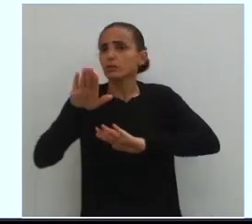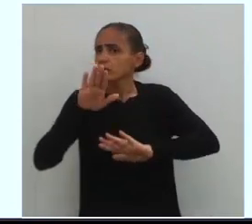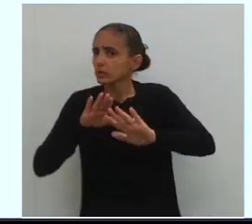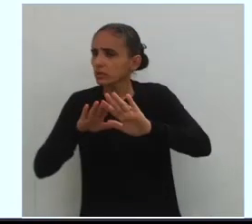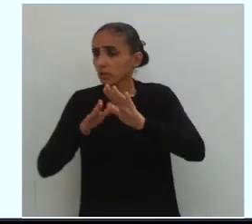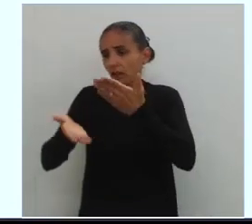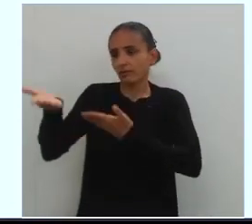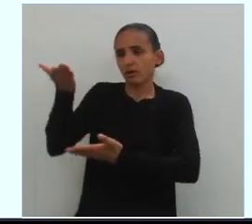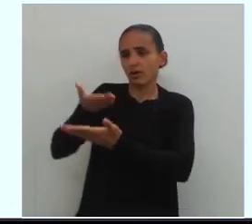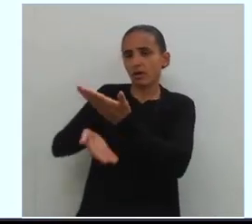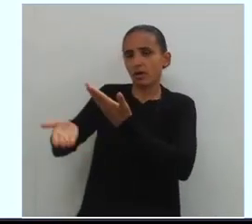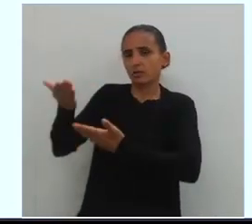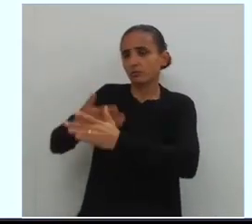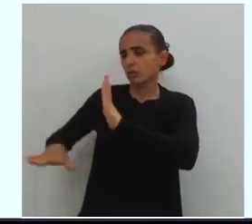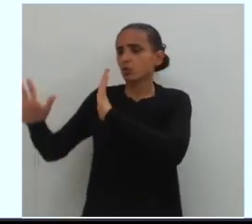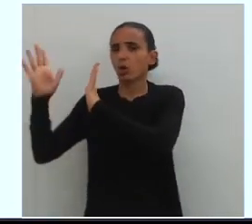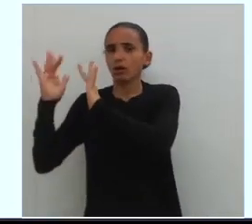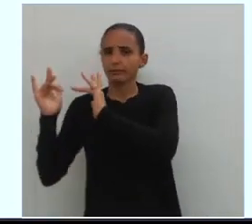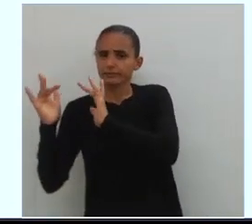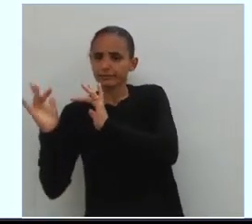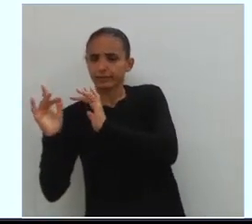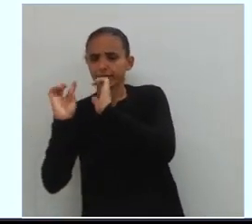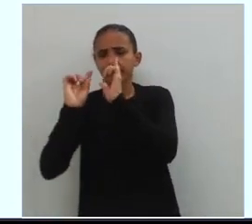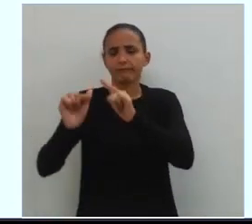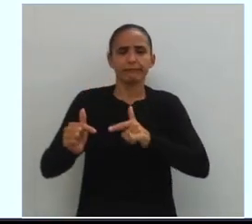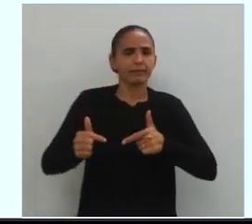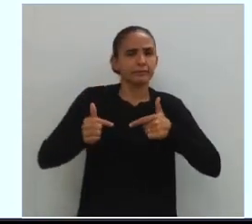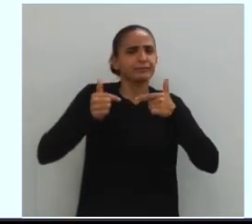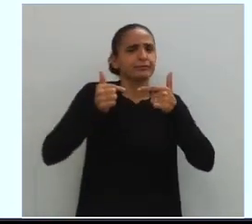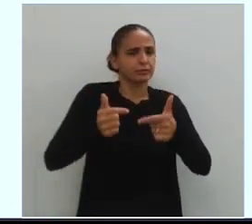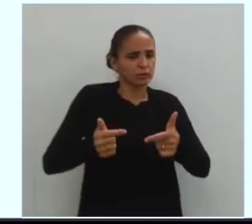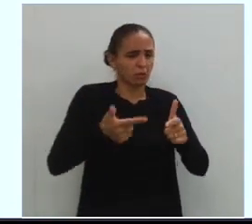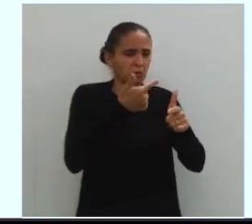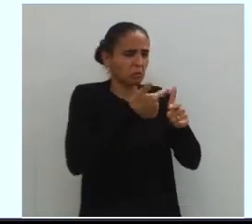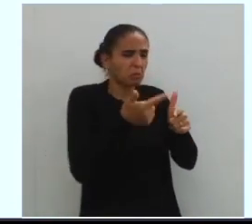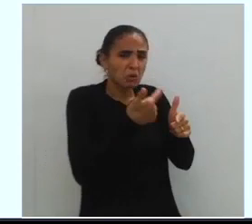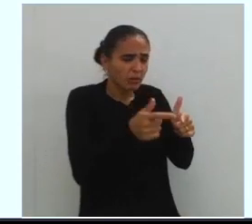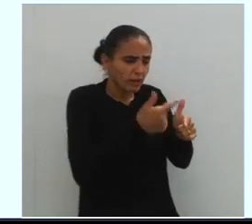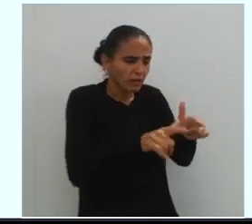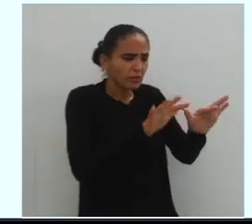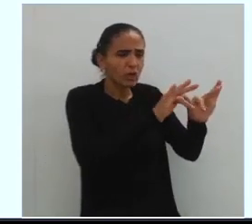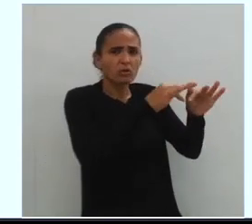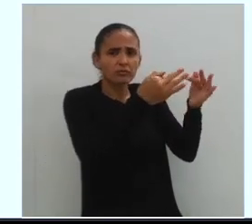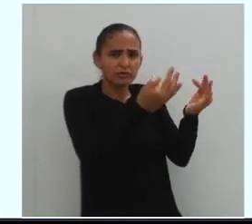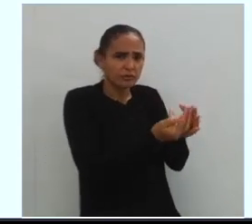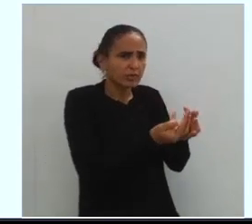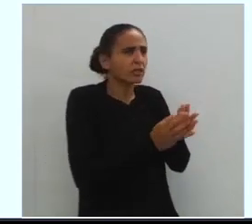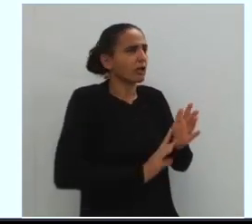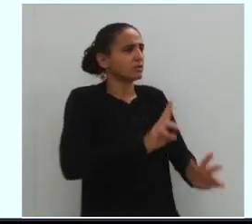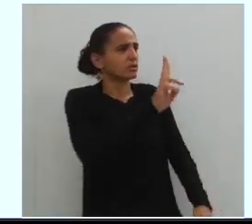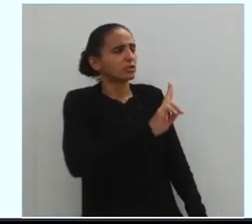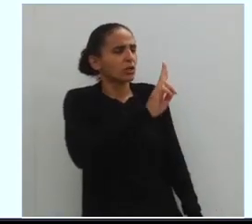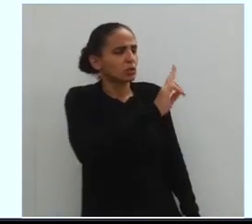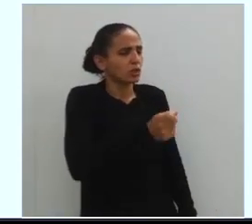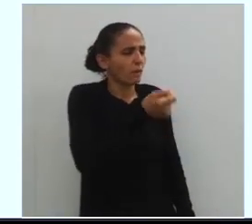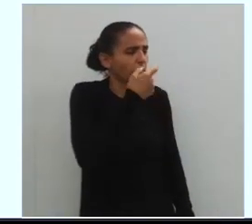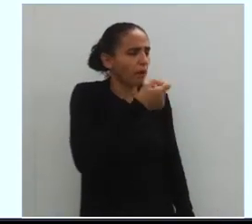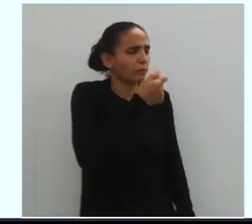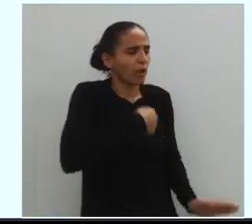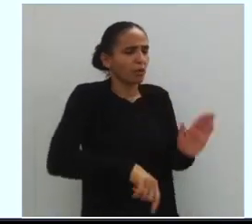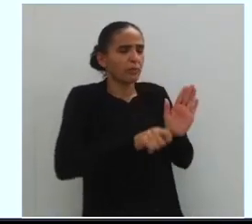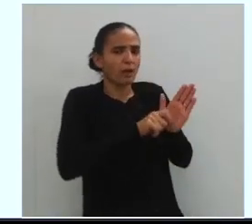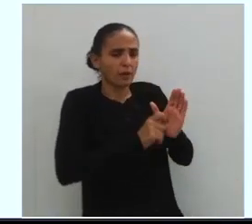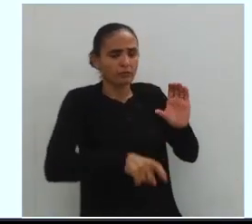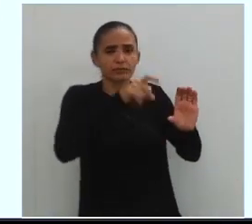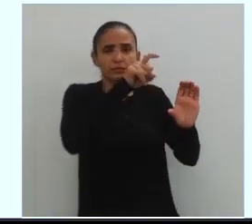relacionamentos interpessoais, de seus enfrentamentos com problemas com a família, em relação do seu desempenho